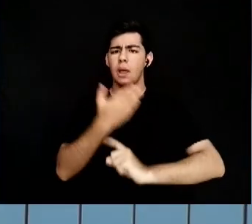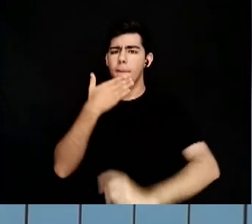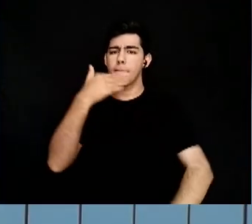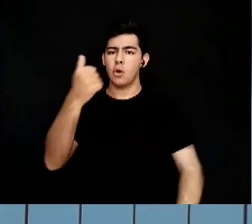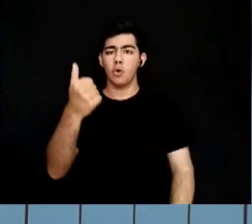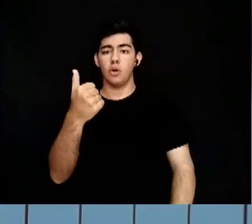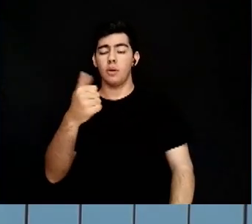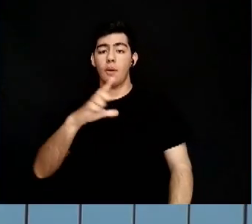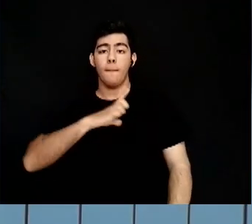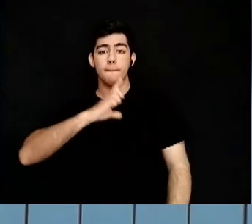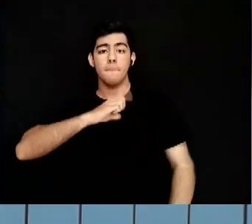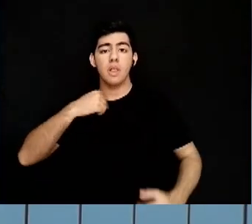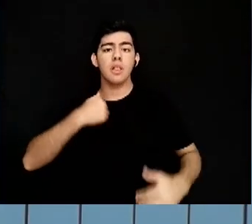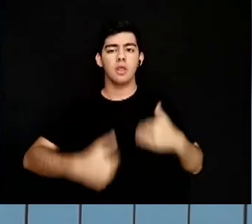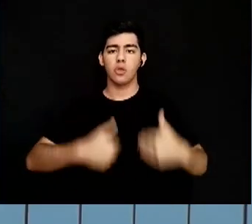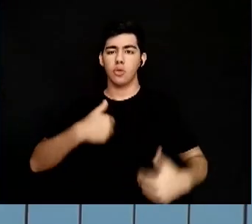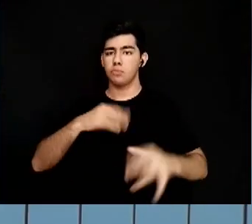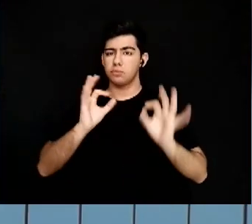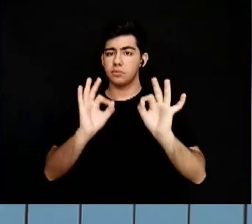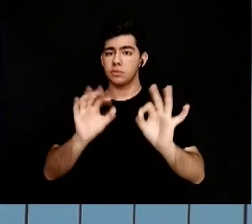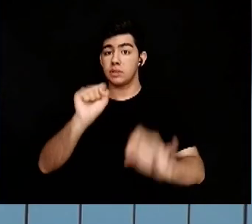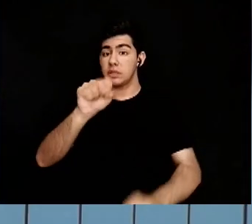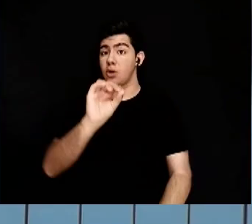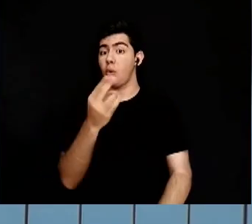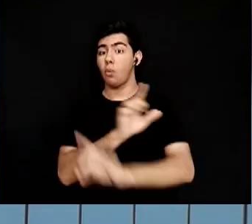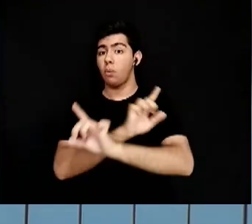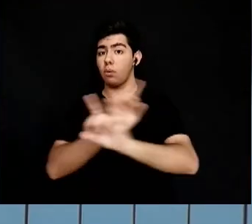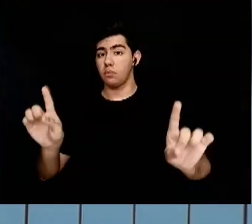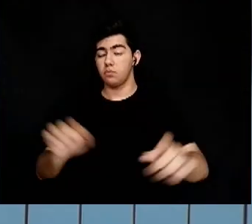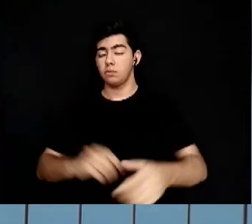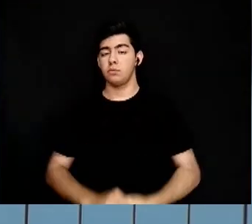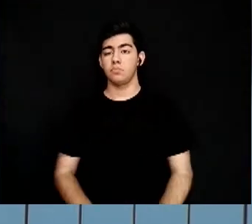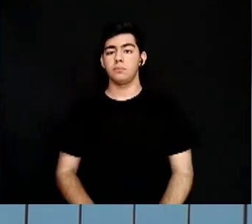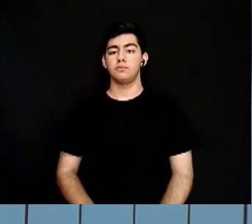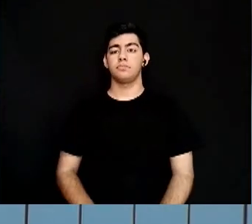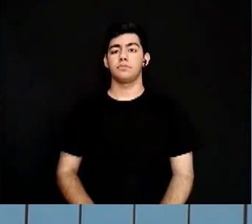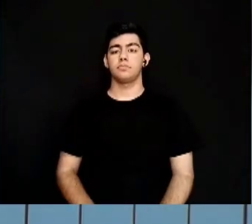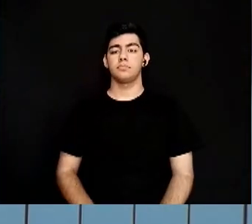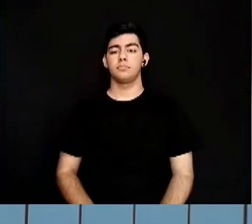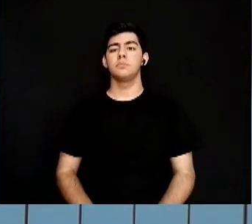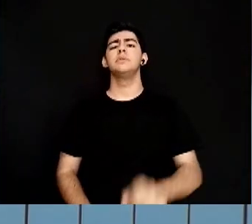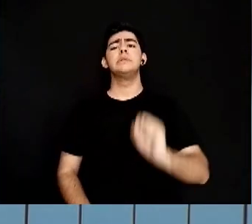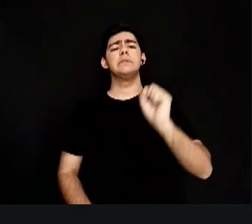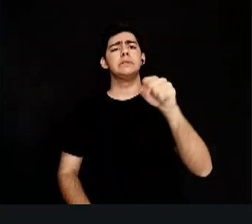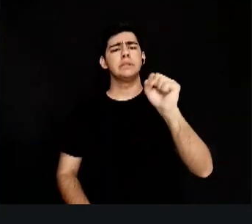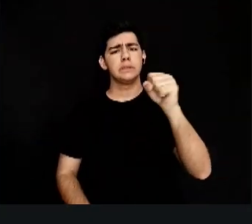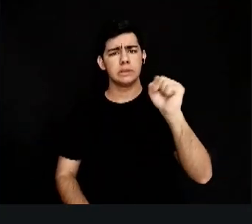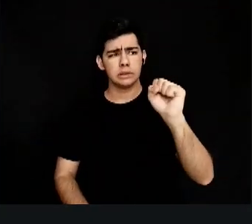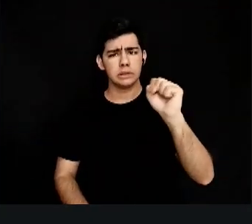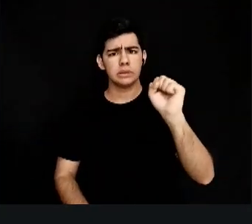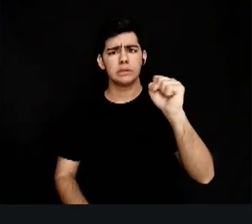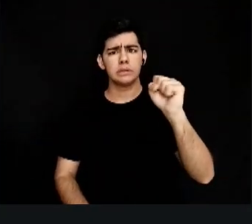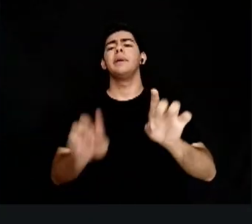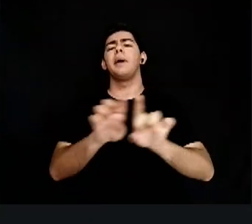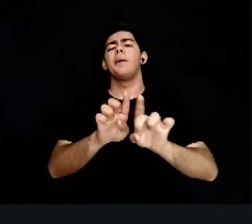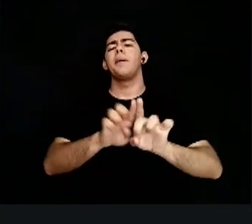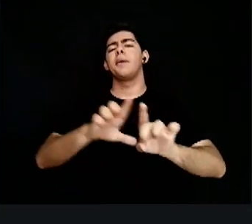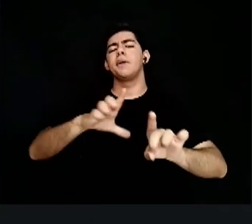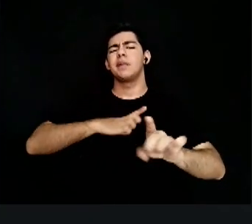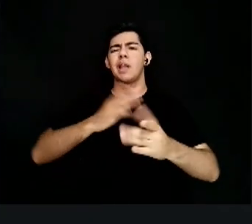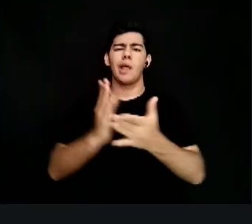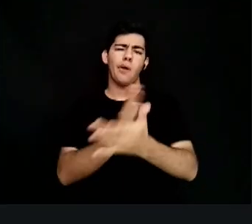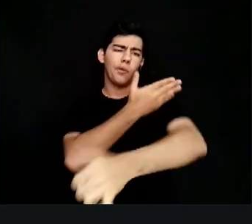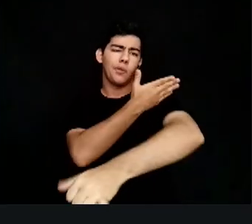e isso acaba auxiliando, contribuindo também para a melhora do paciente? Com certeza, né, é importante